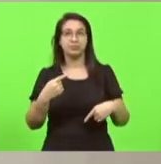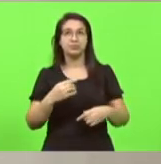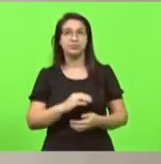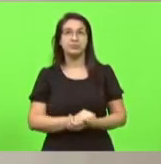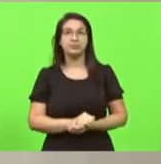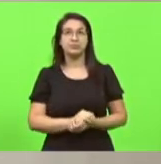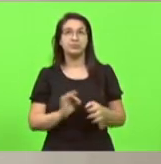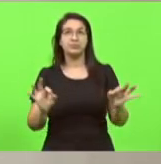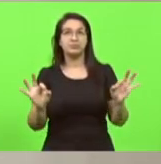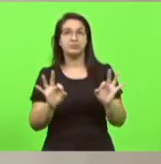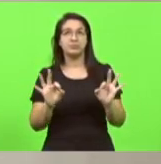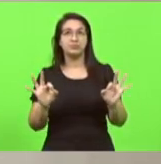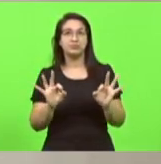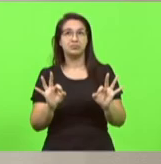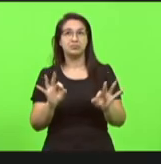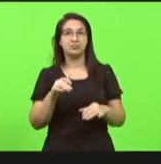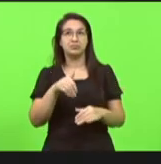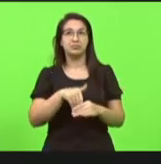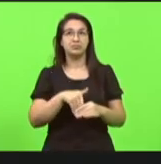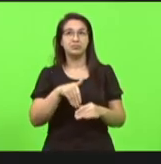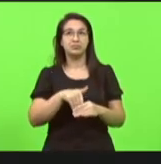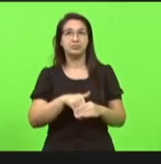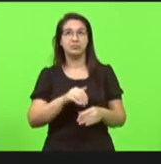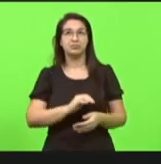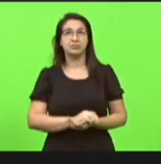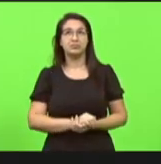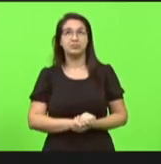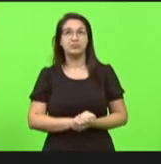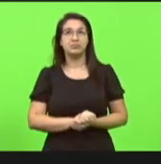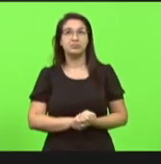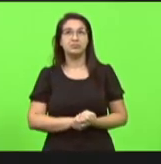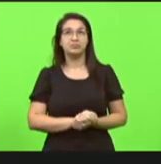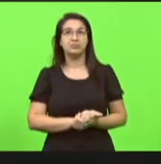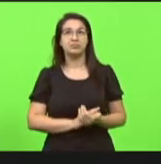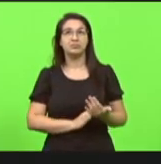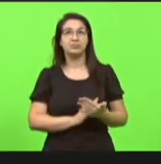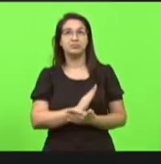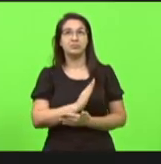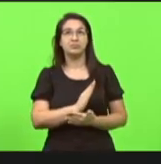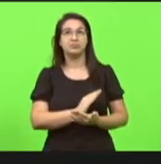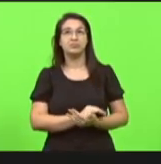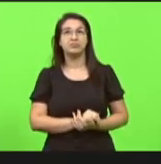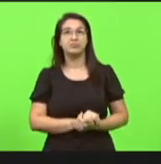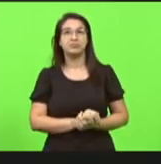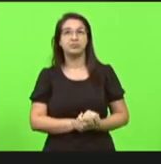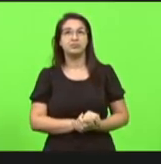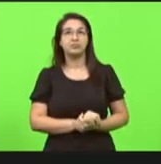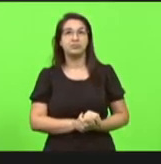Não havendo quem queira discutir, em votação? Aprovado.